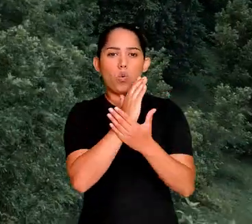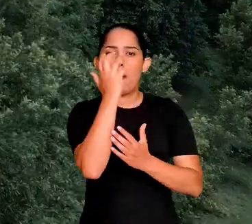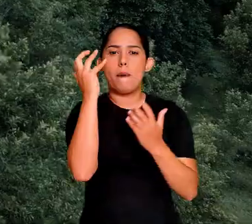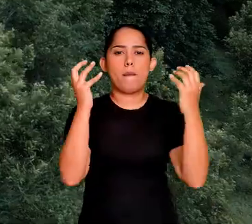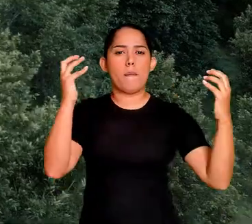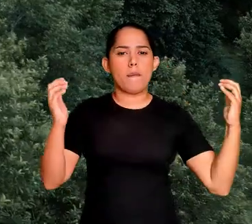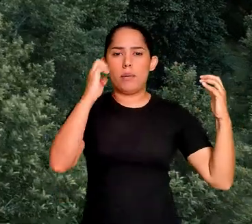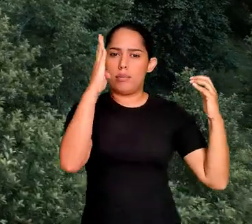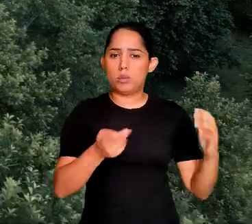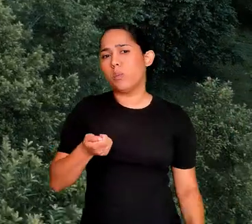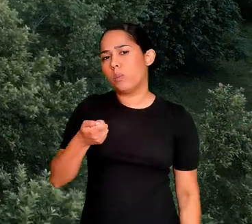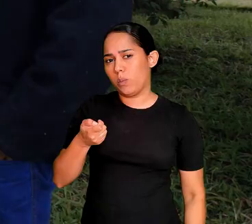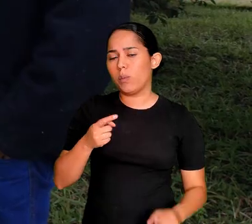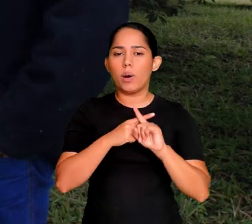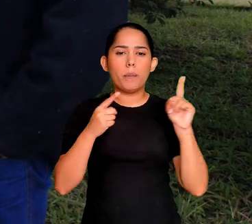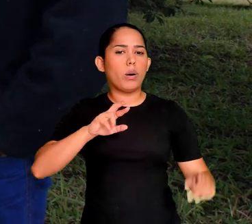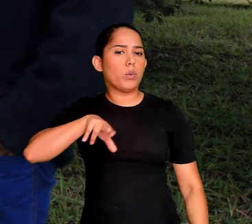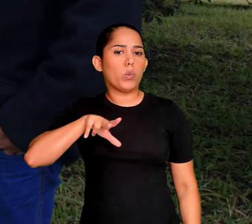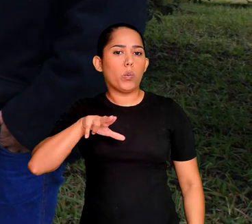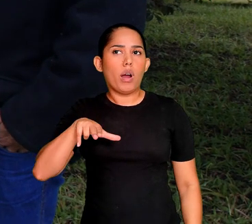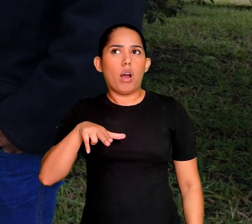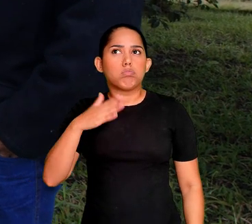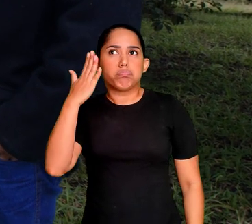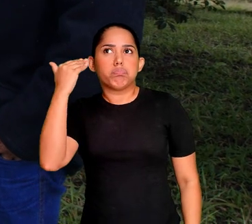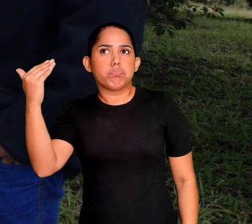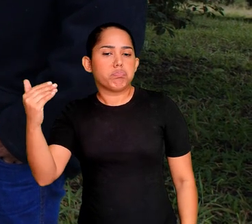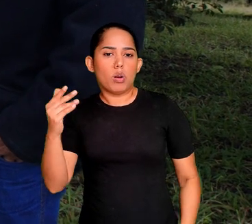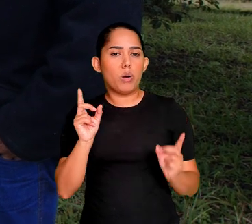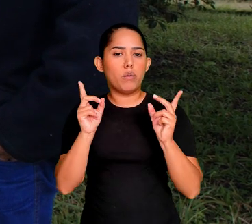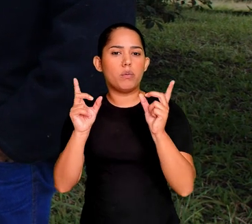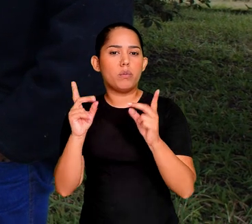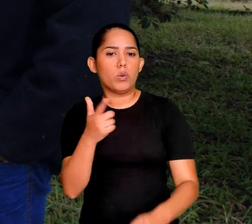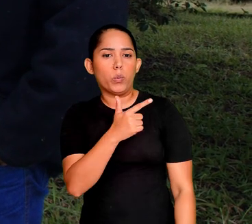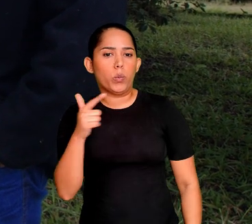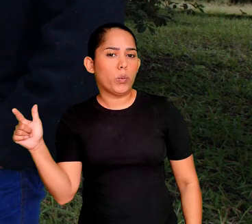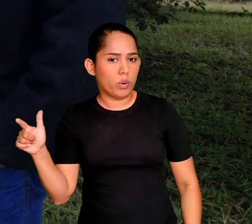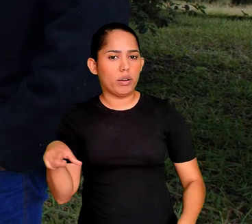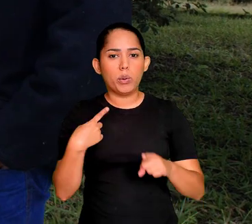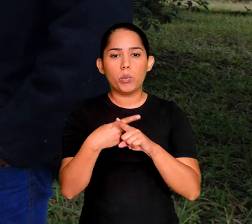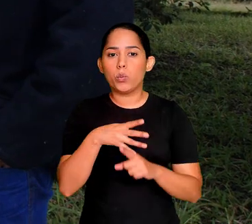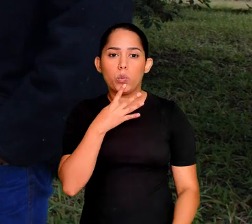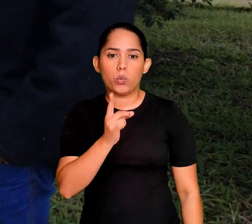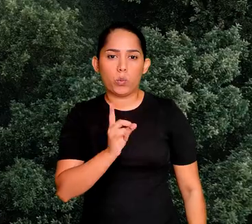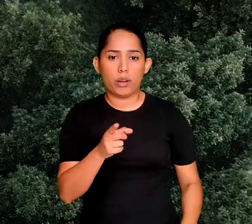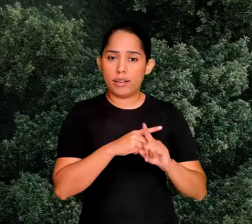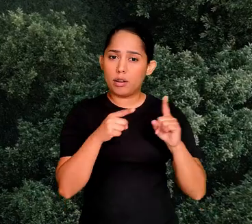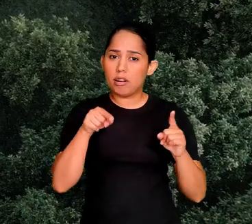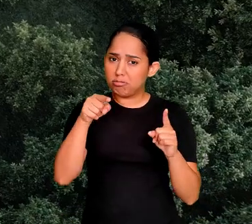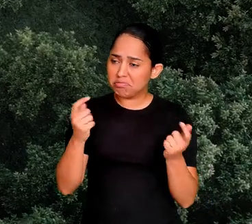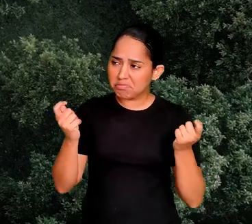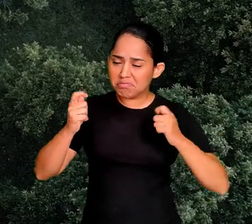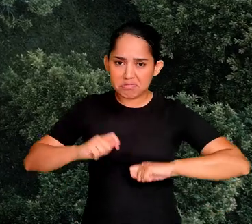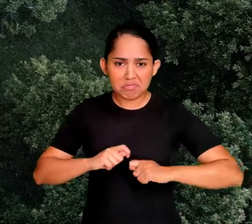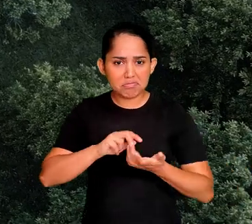pomares de cambuci no Brasil, poucos ainda, né? Mas ela não é uma fruta conhecida no mercado, né? Ela não tem comércio por não ser conhecida. Mas é uma